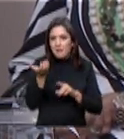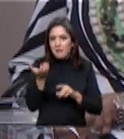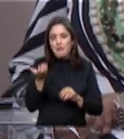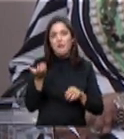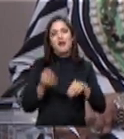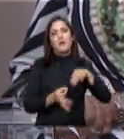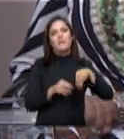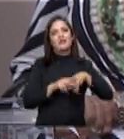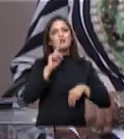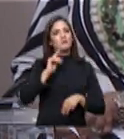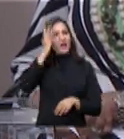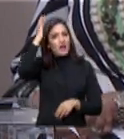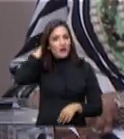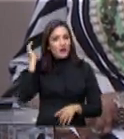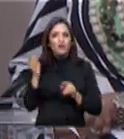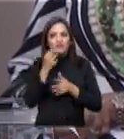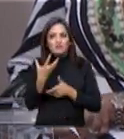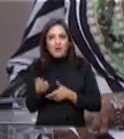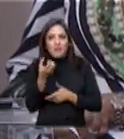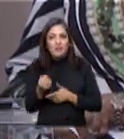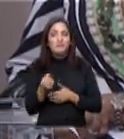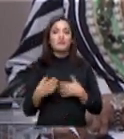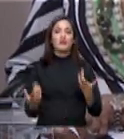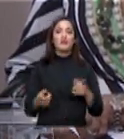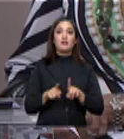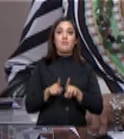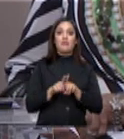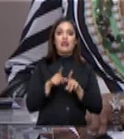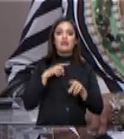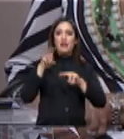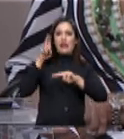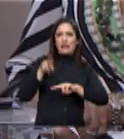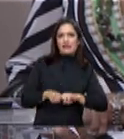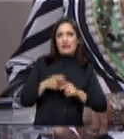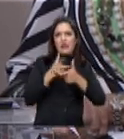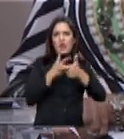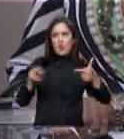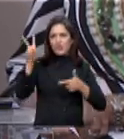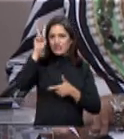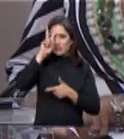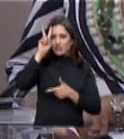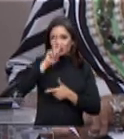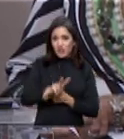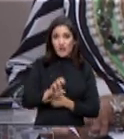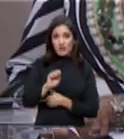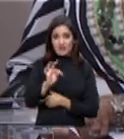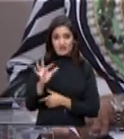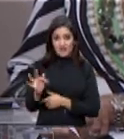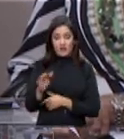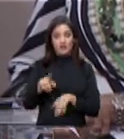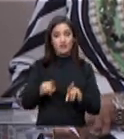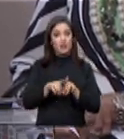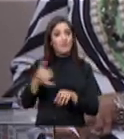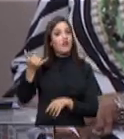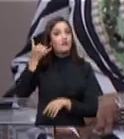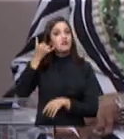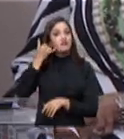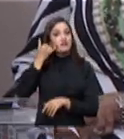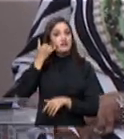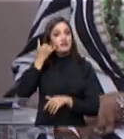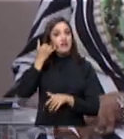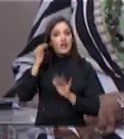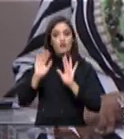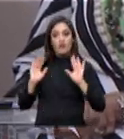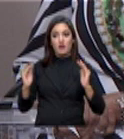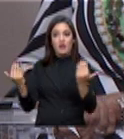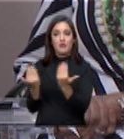Aurélio, o mobiliário histórico do Supremo Tribunal Federal, com uma cabine telefônica que ocupava a